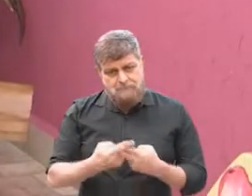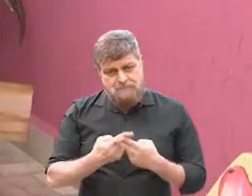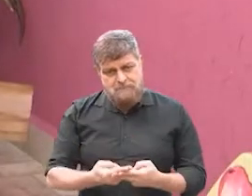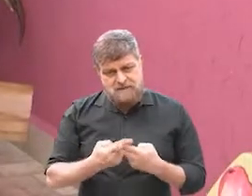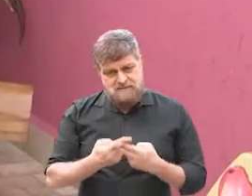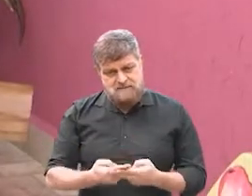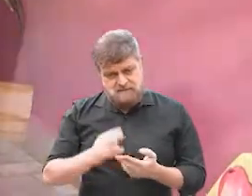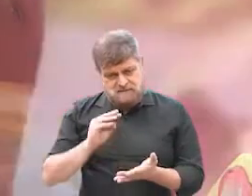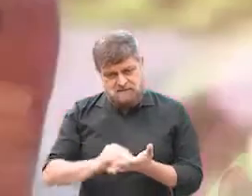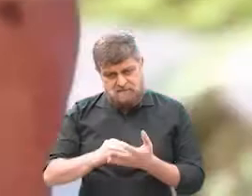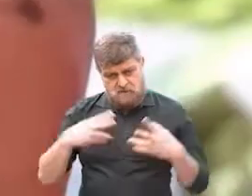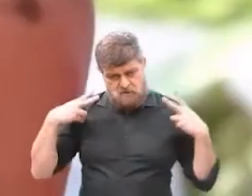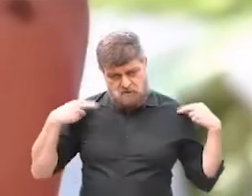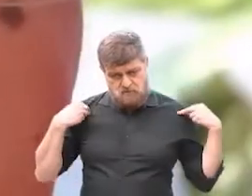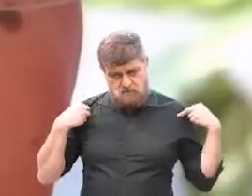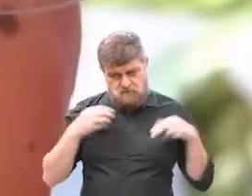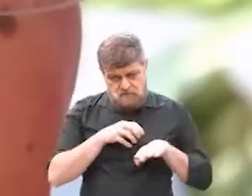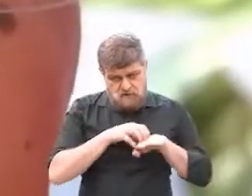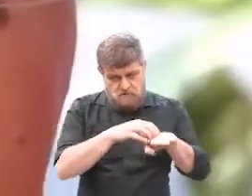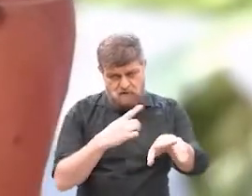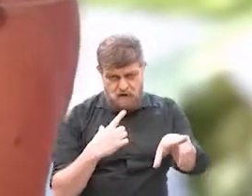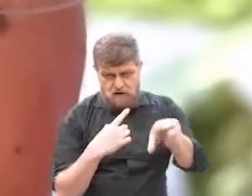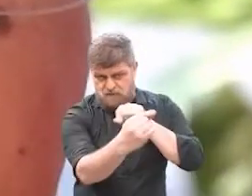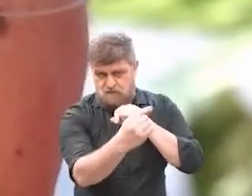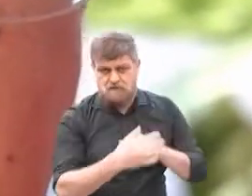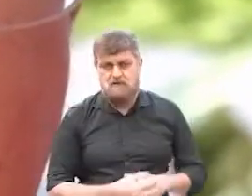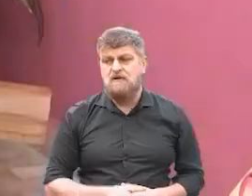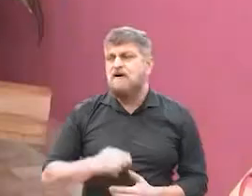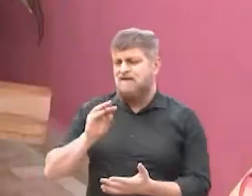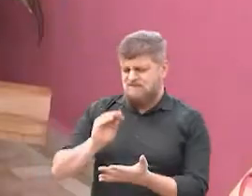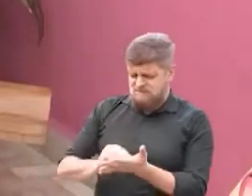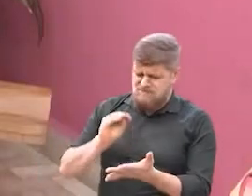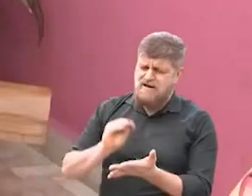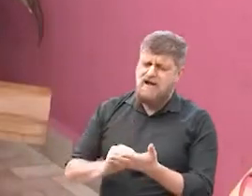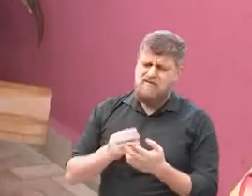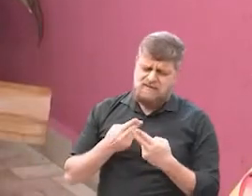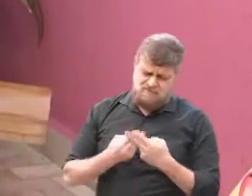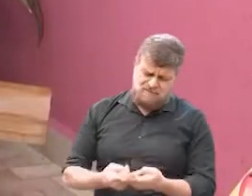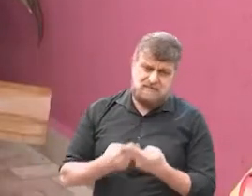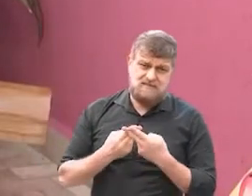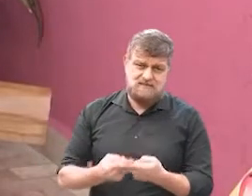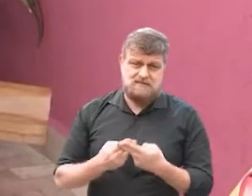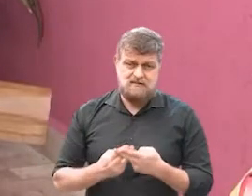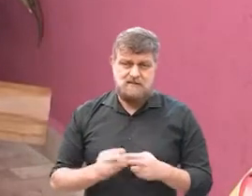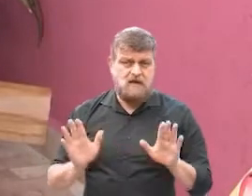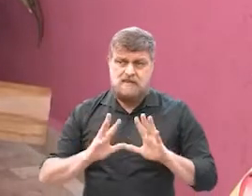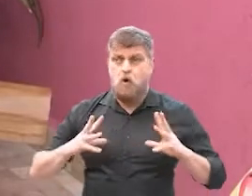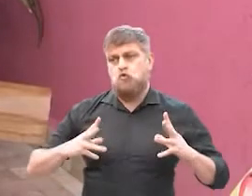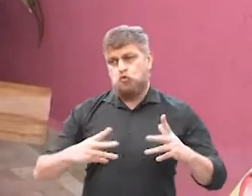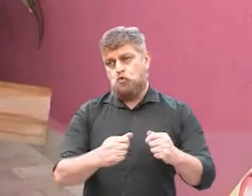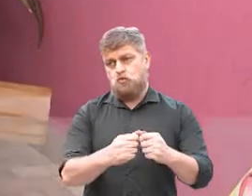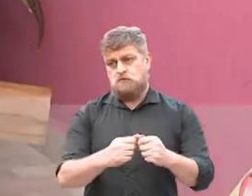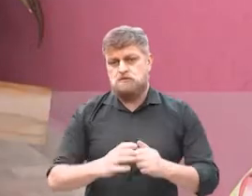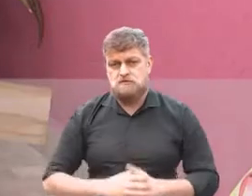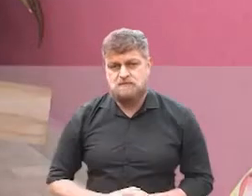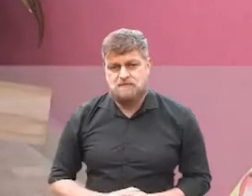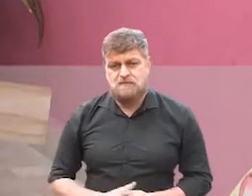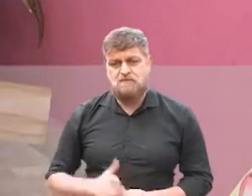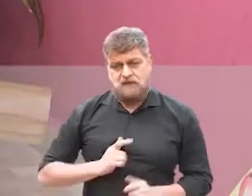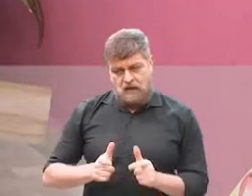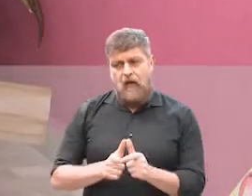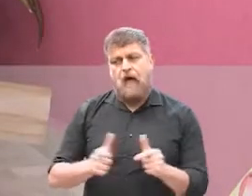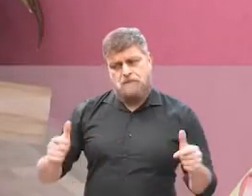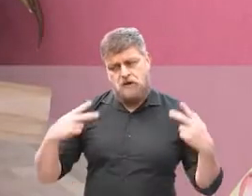que falta paciência para os motoristas do transporte público. Falta muito. Não é todos eles não,